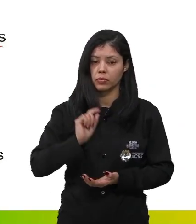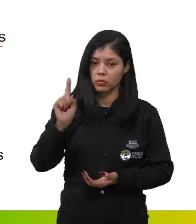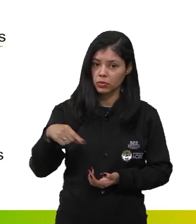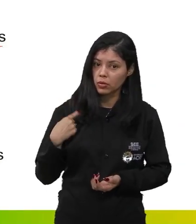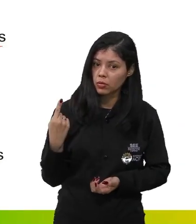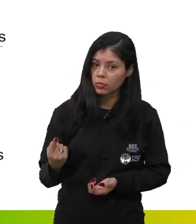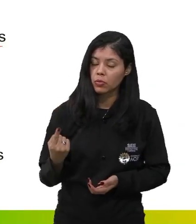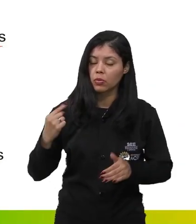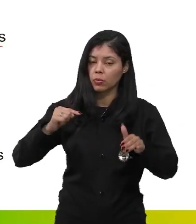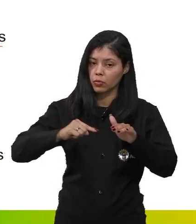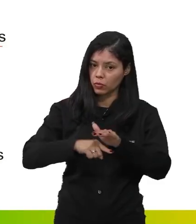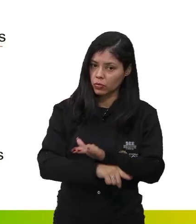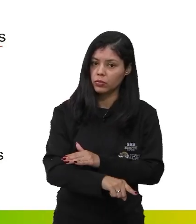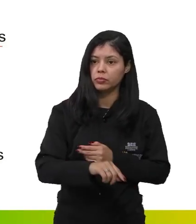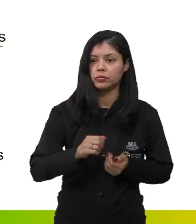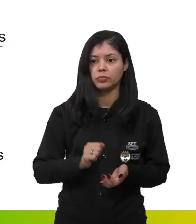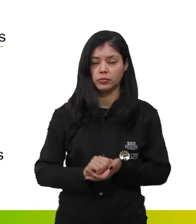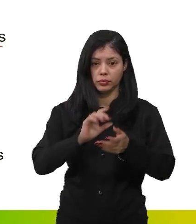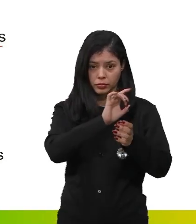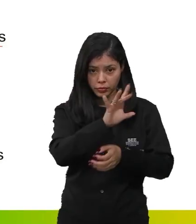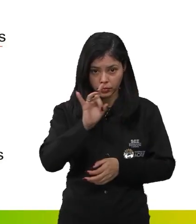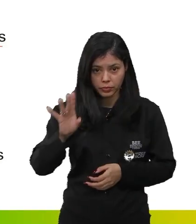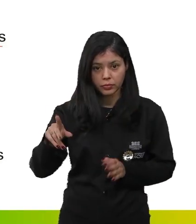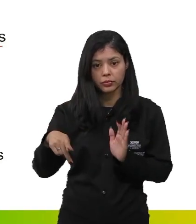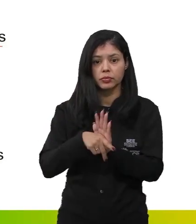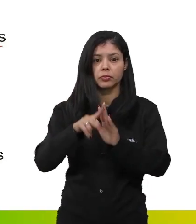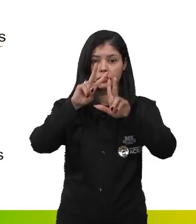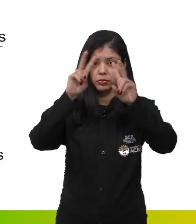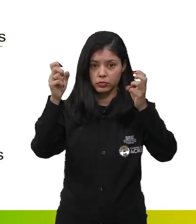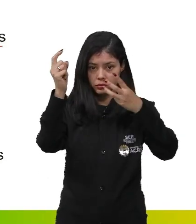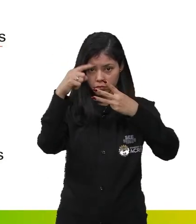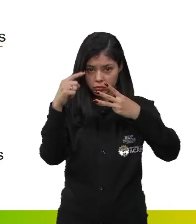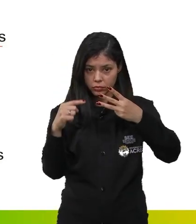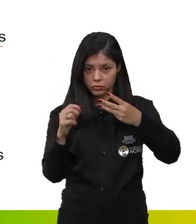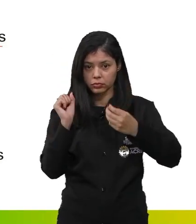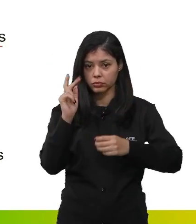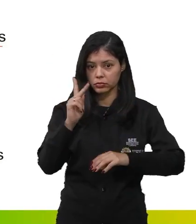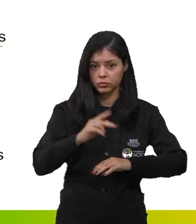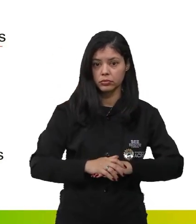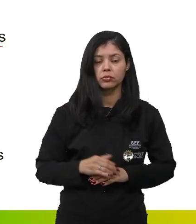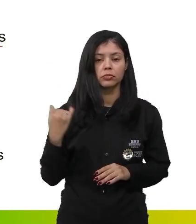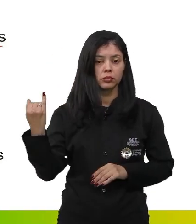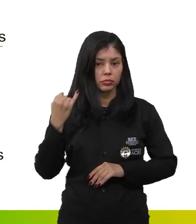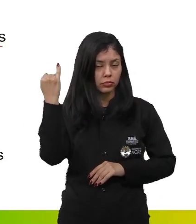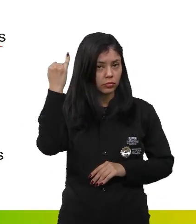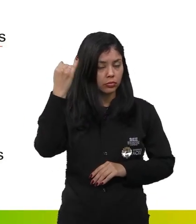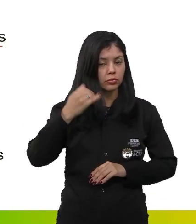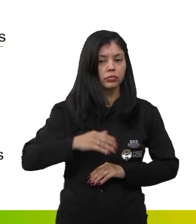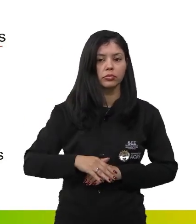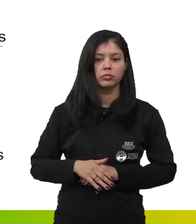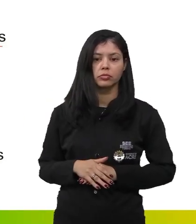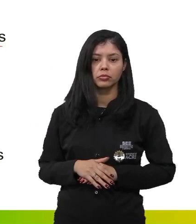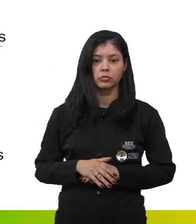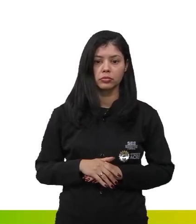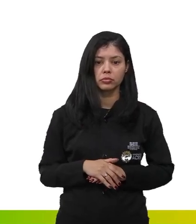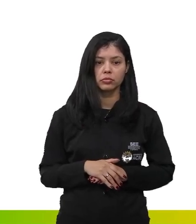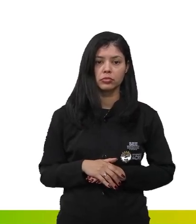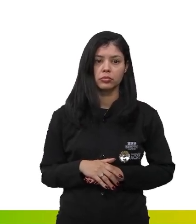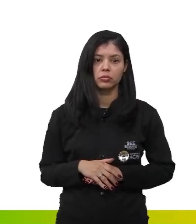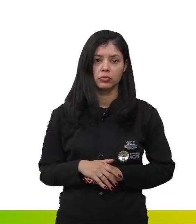Depois, aprofundem-se sobre cada um desses três objetivos. Muito importante isso.